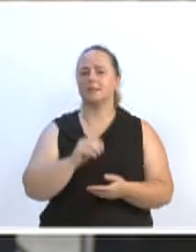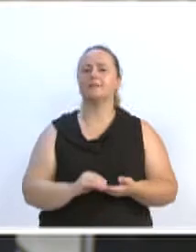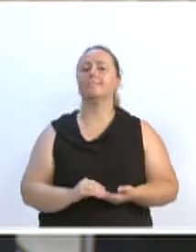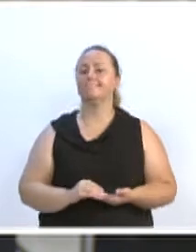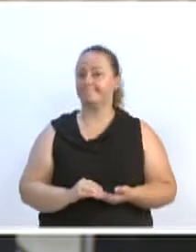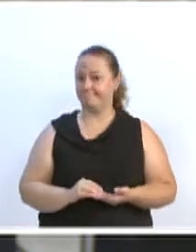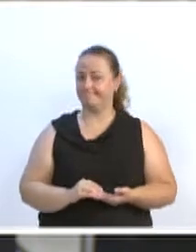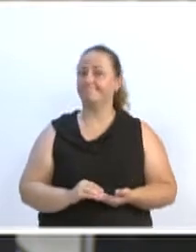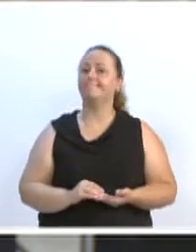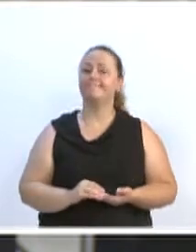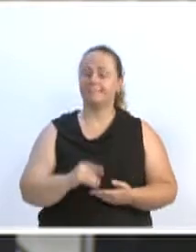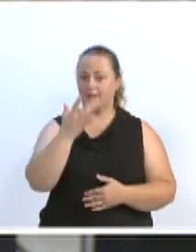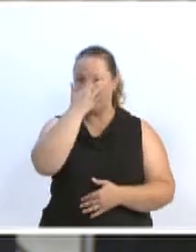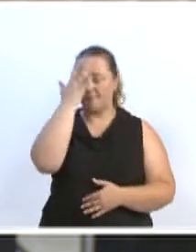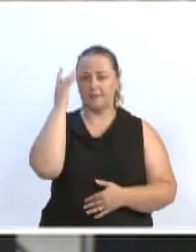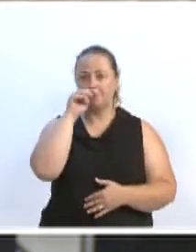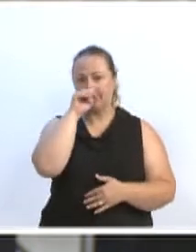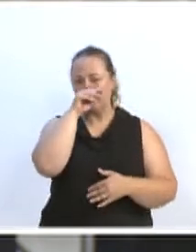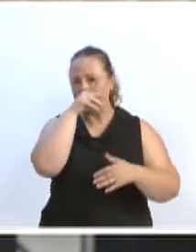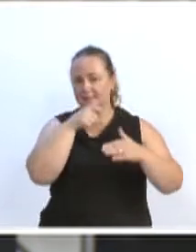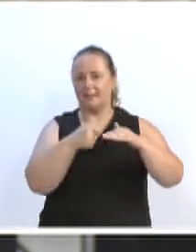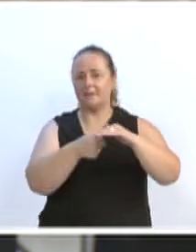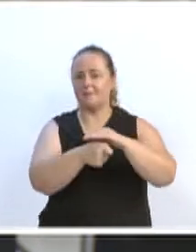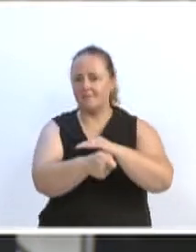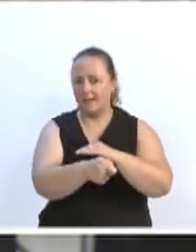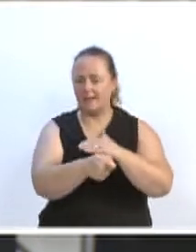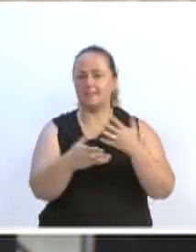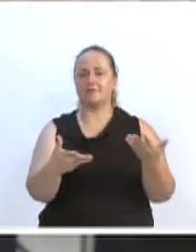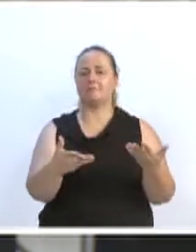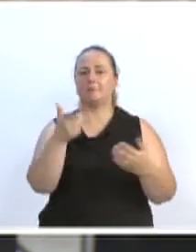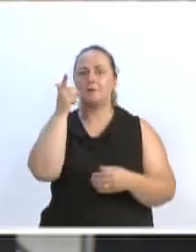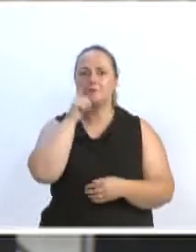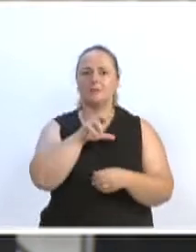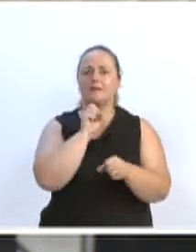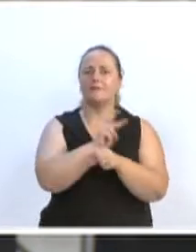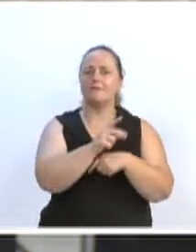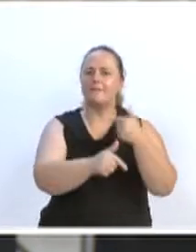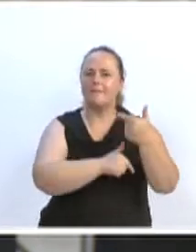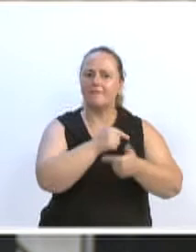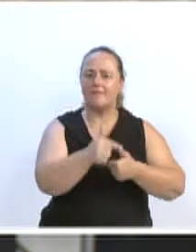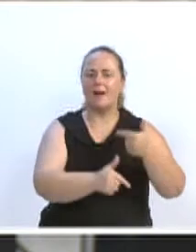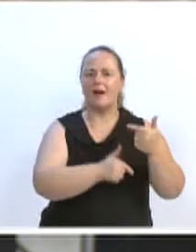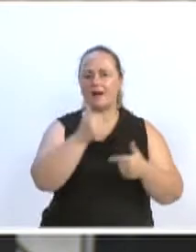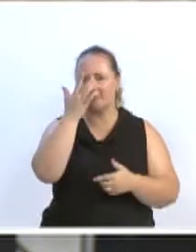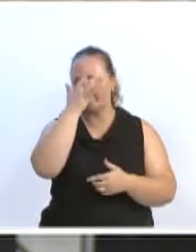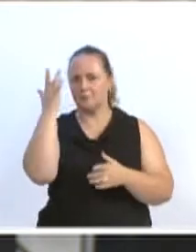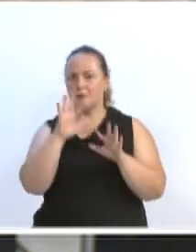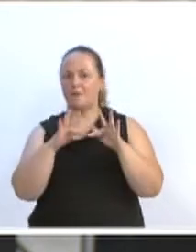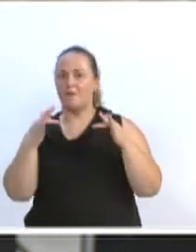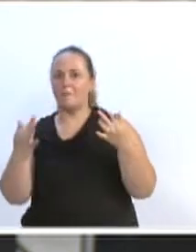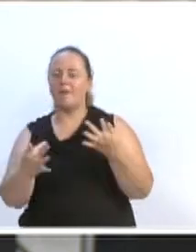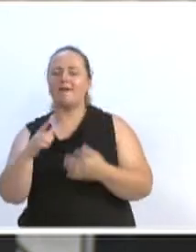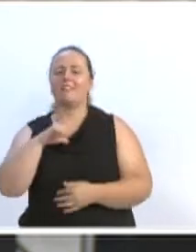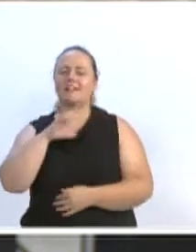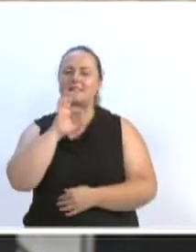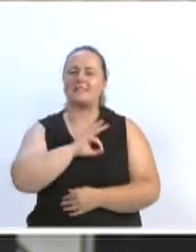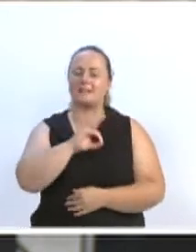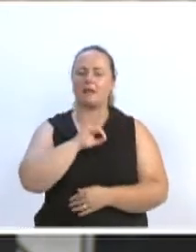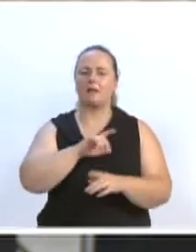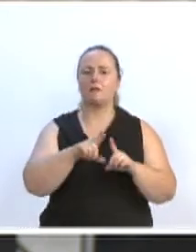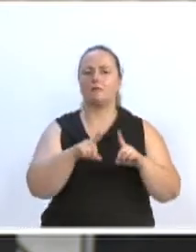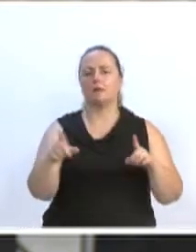empresário de alguém que acredita na cidade de blumenau que gera empregos que gera renda e tem algum problema com órgão